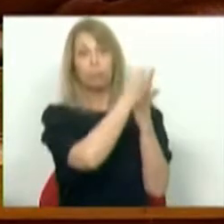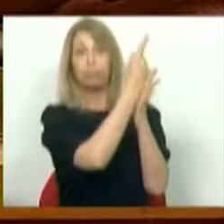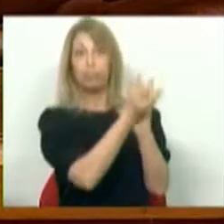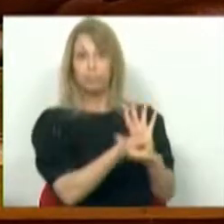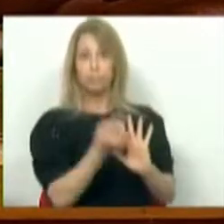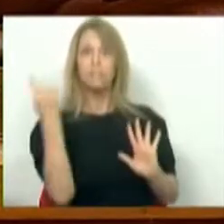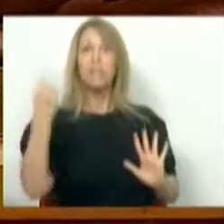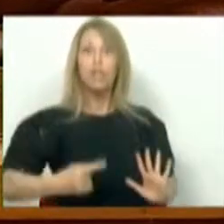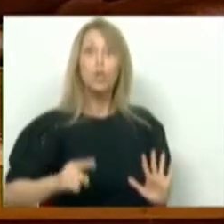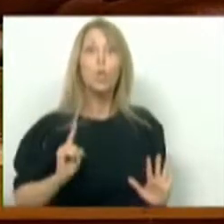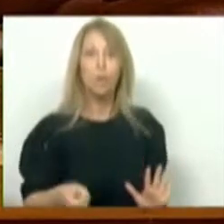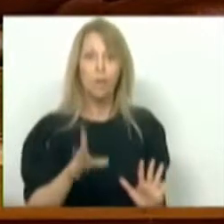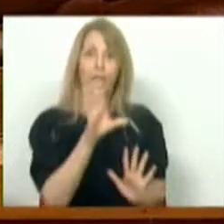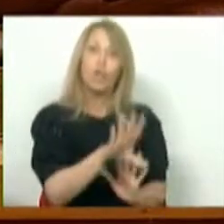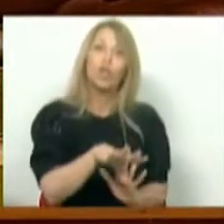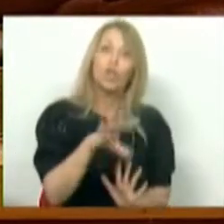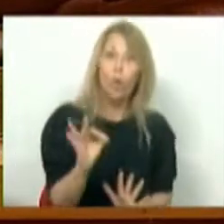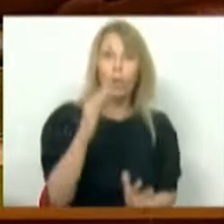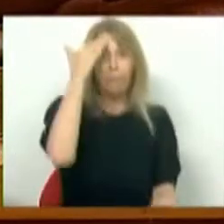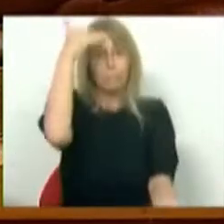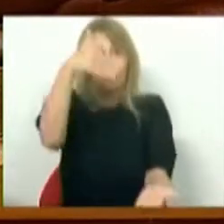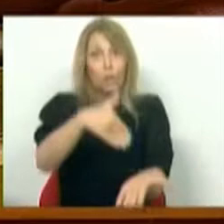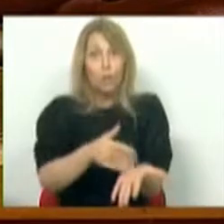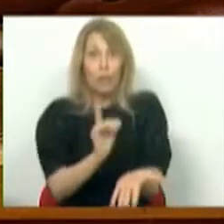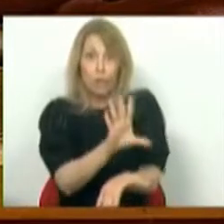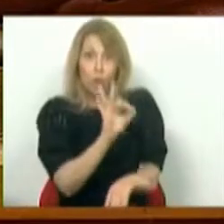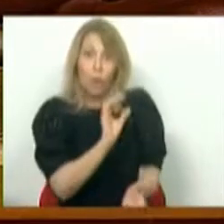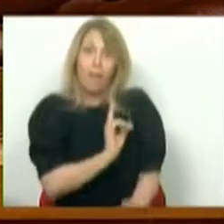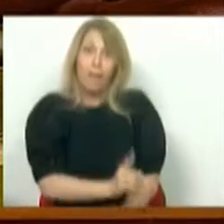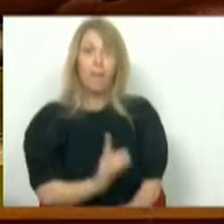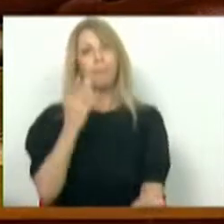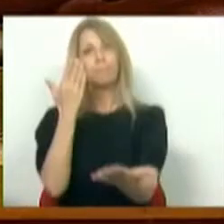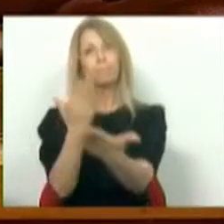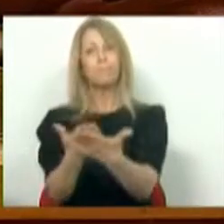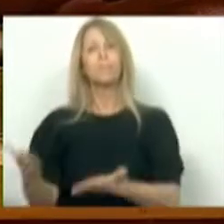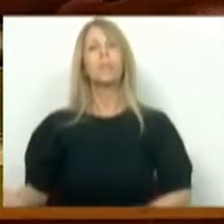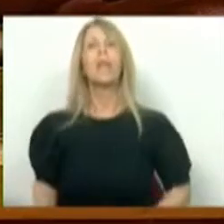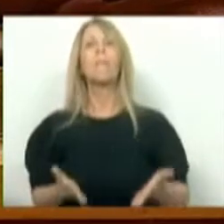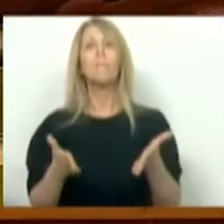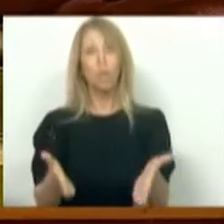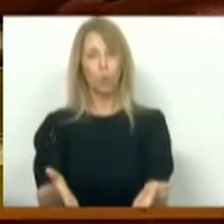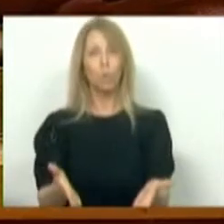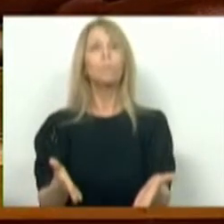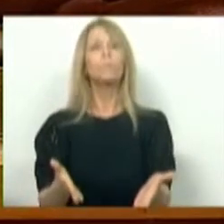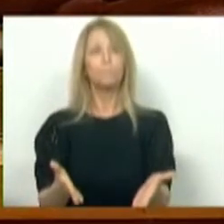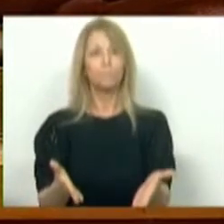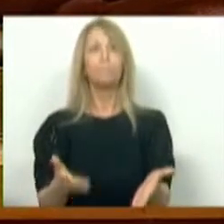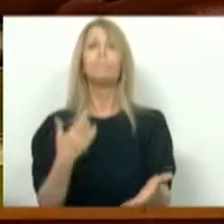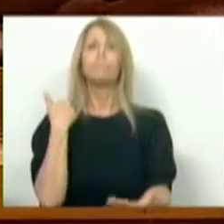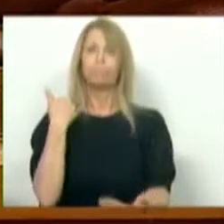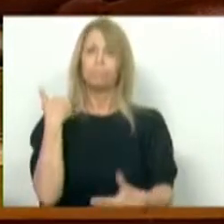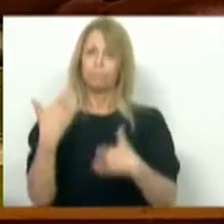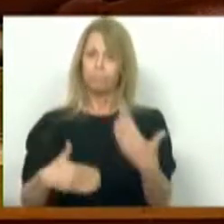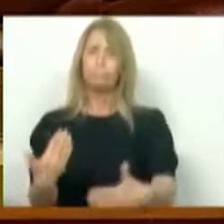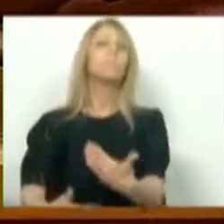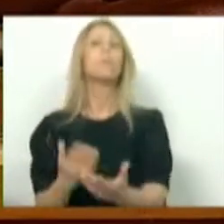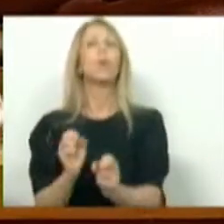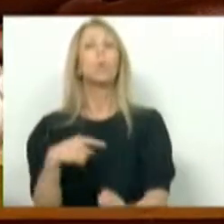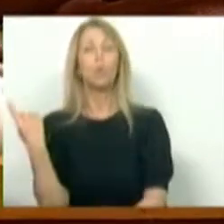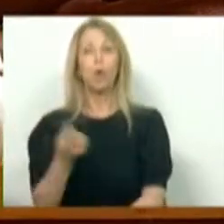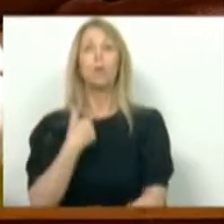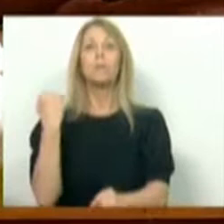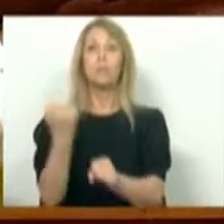exigiu escolhas e é o resultado dessas escolhas que permitiu caminhar consistentemente neste nosso